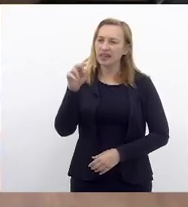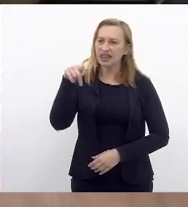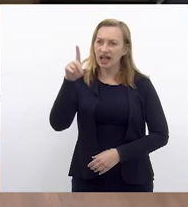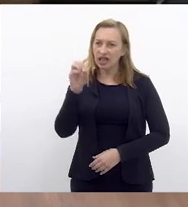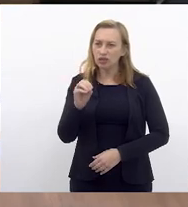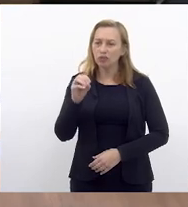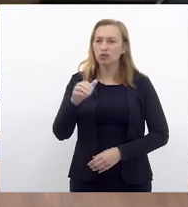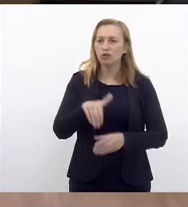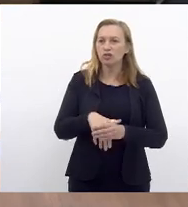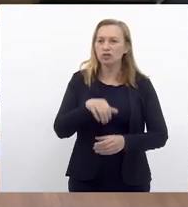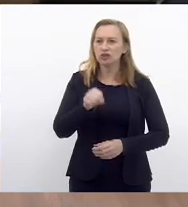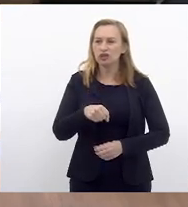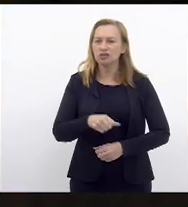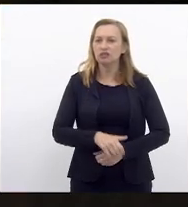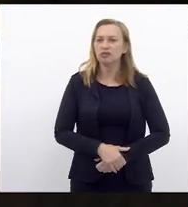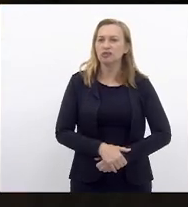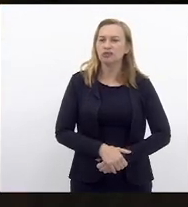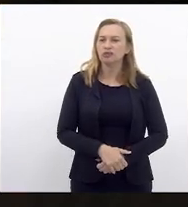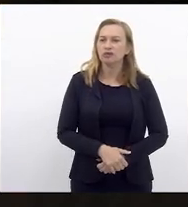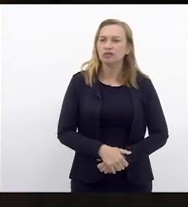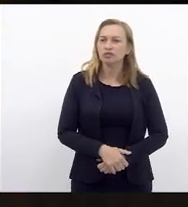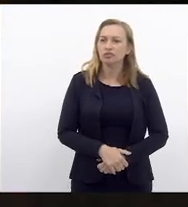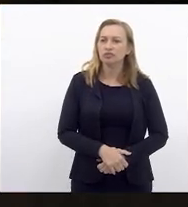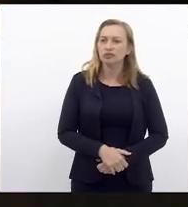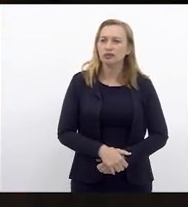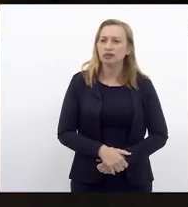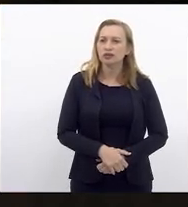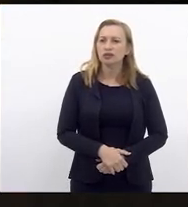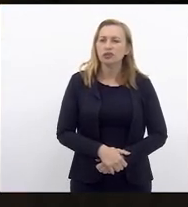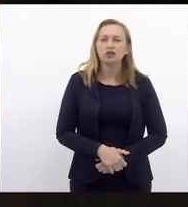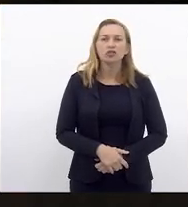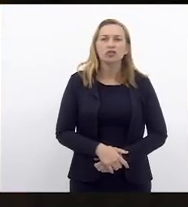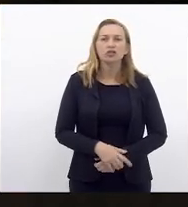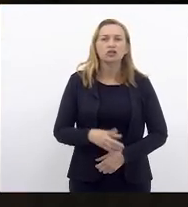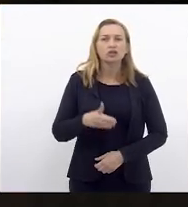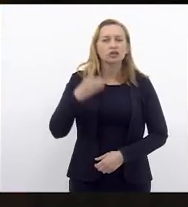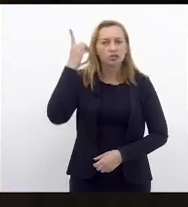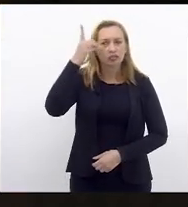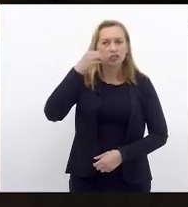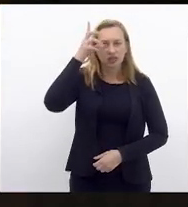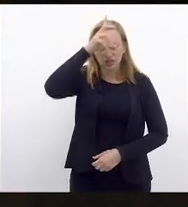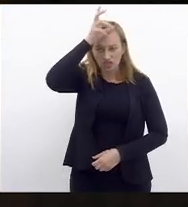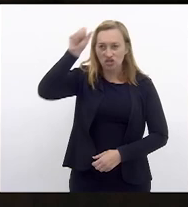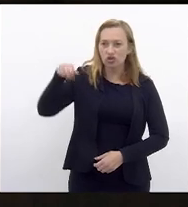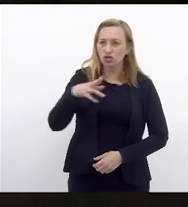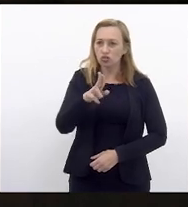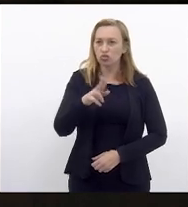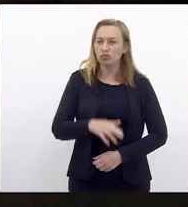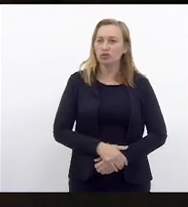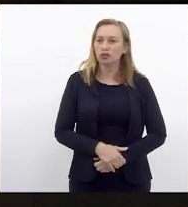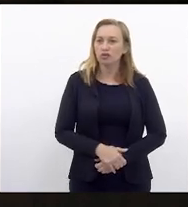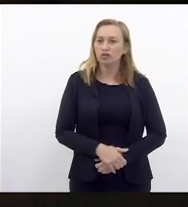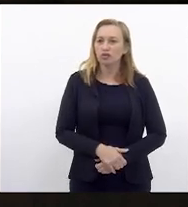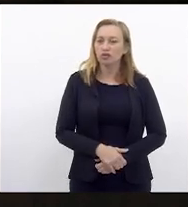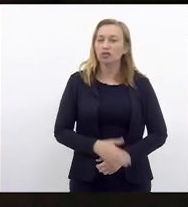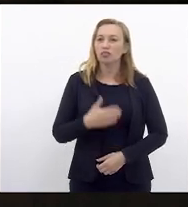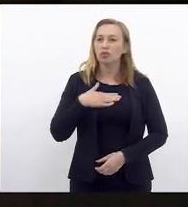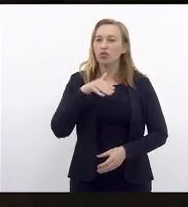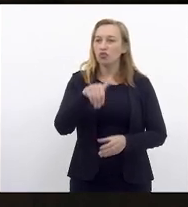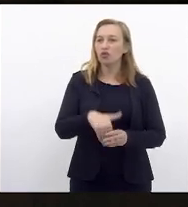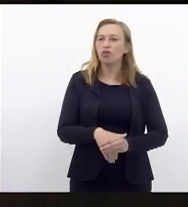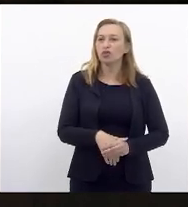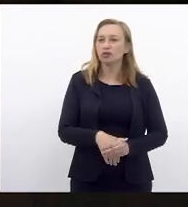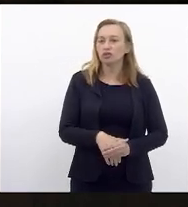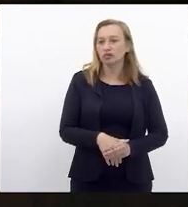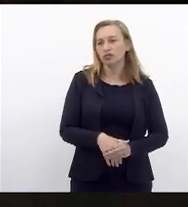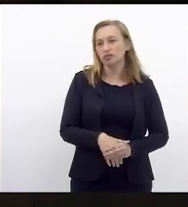sim. Vota sim. Deputada Tiaju. o meu voto